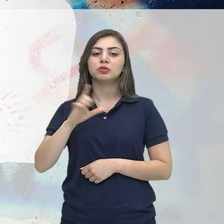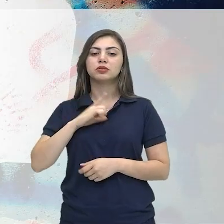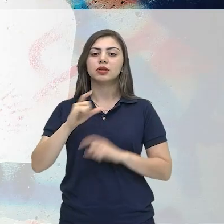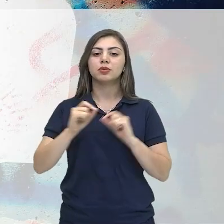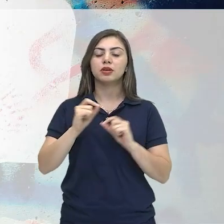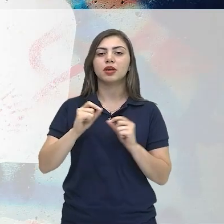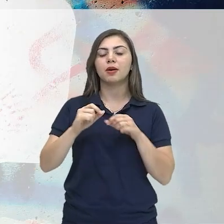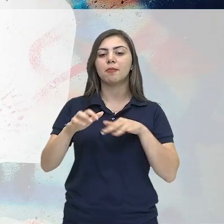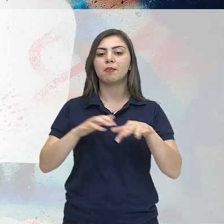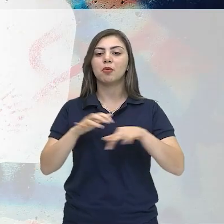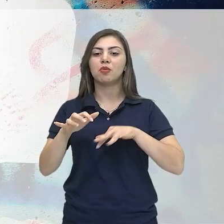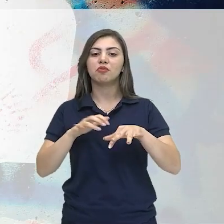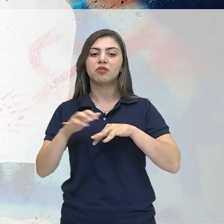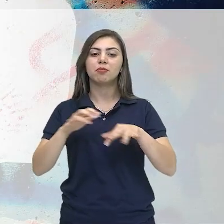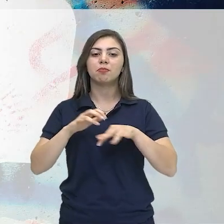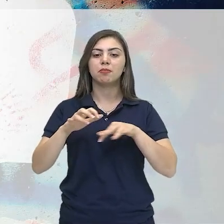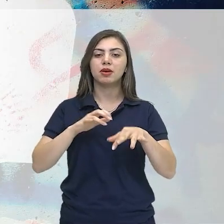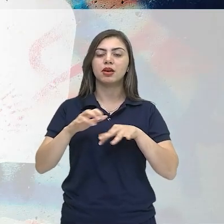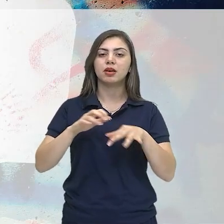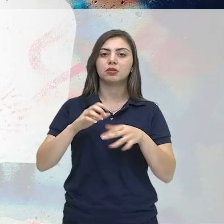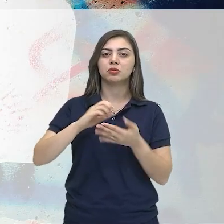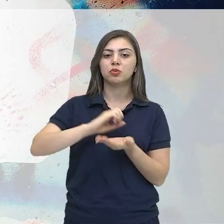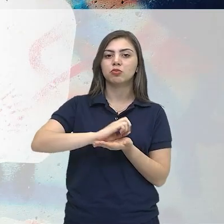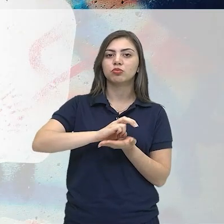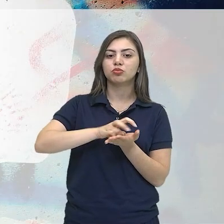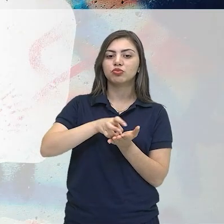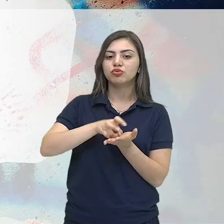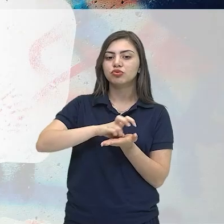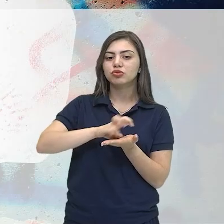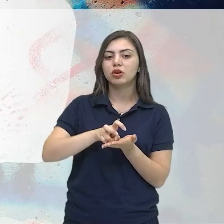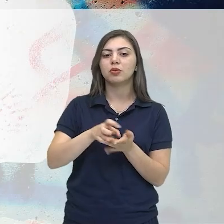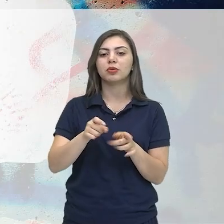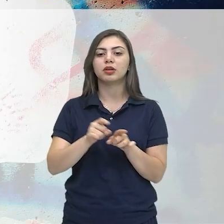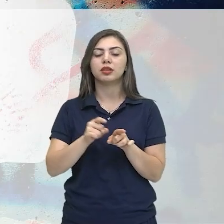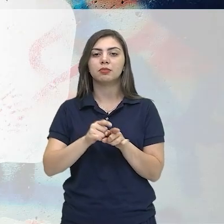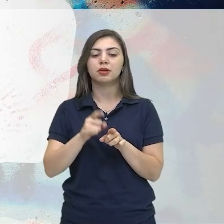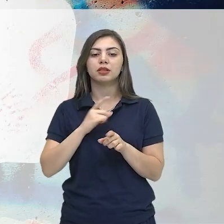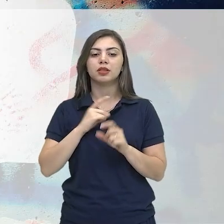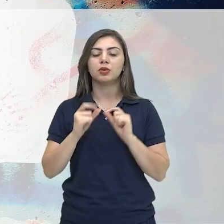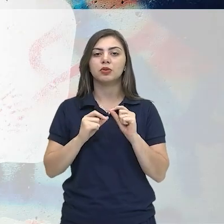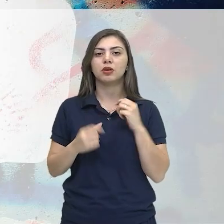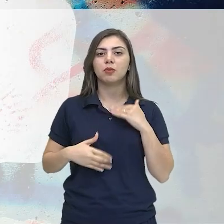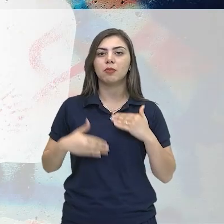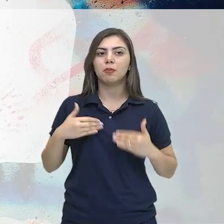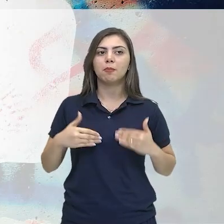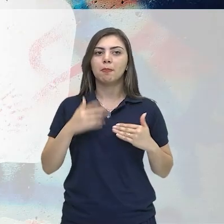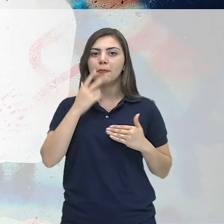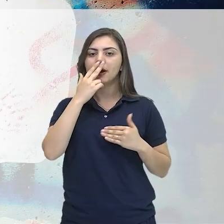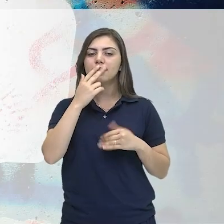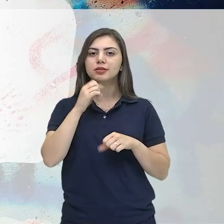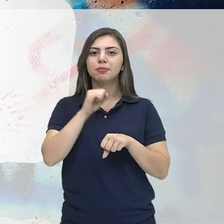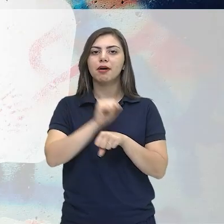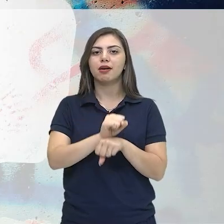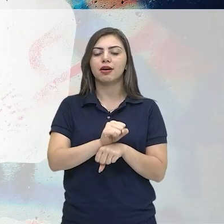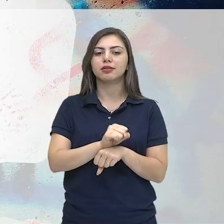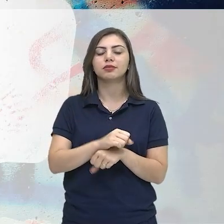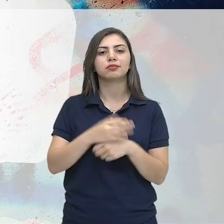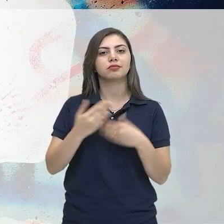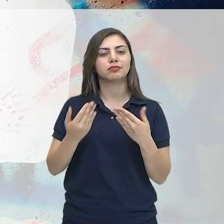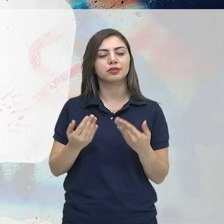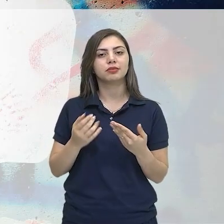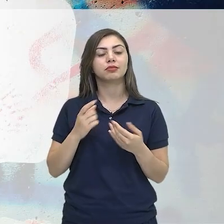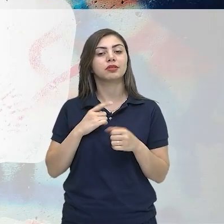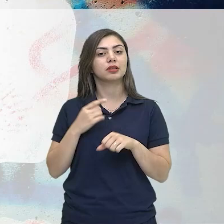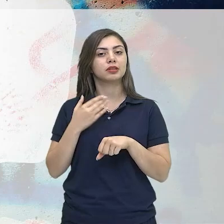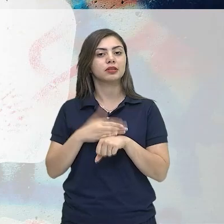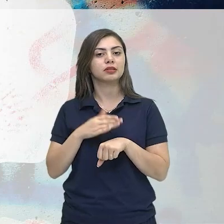chamados de power moves, freezes, que são posições congeladas. Ele é muito praticado também, como vocês